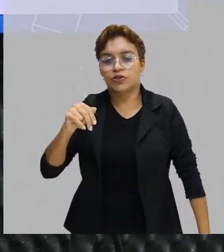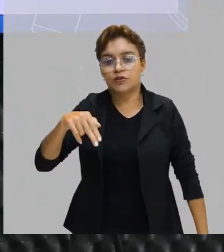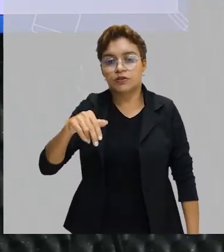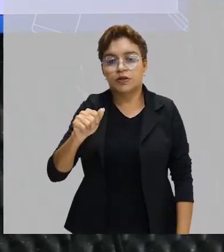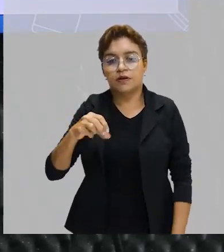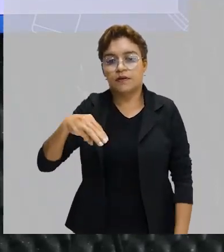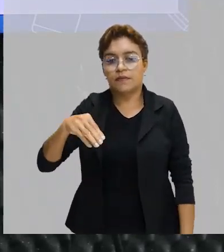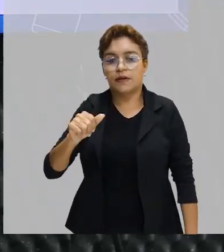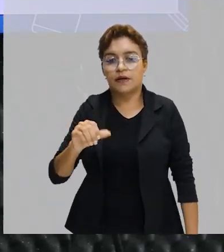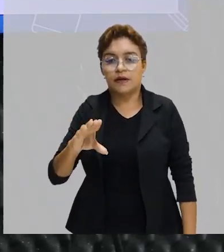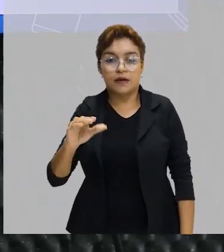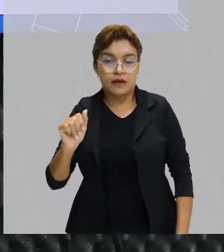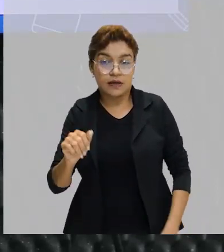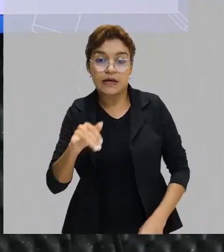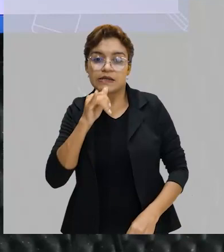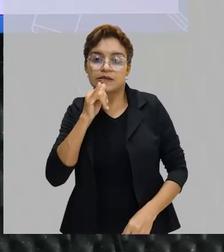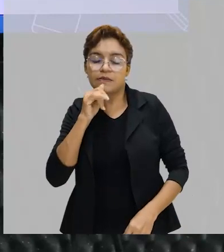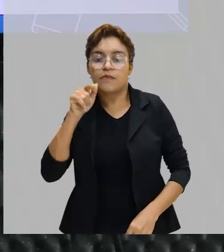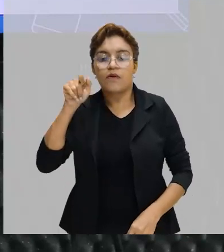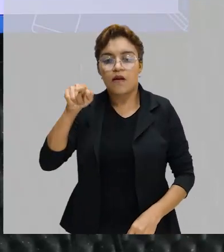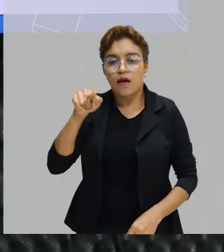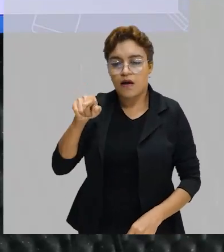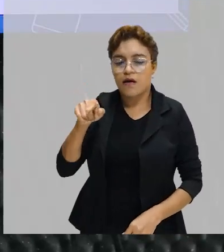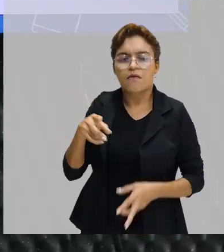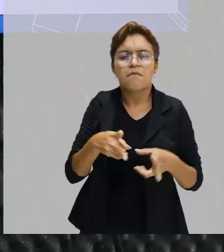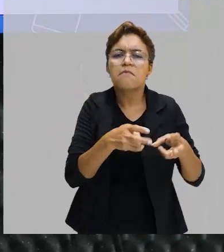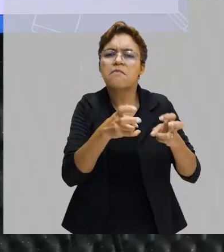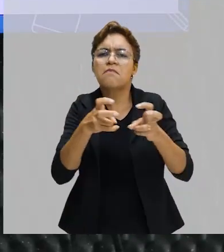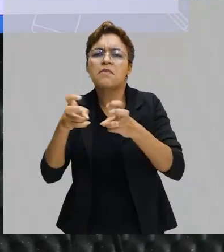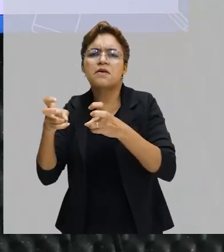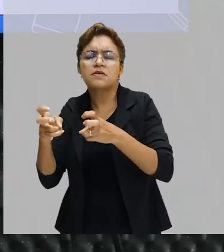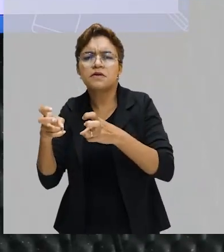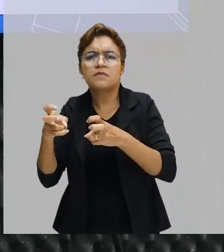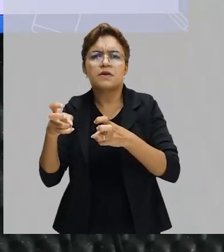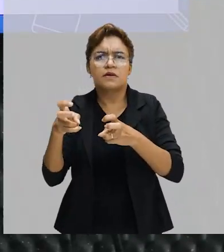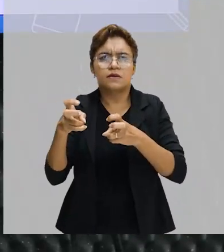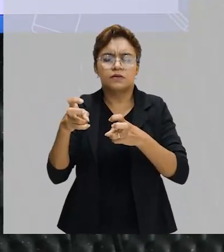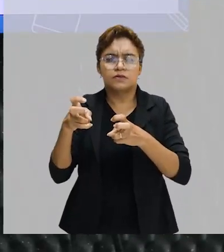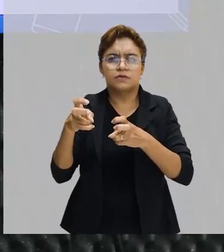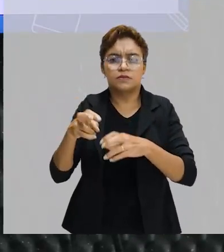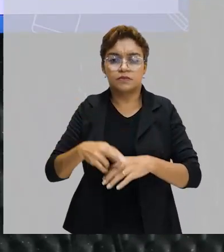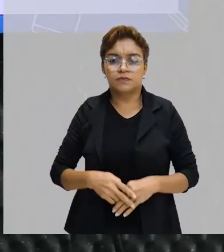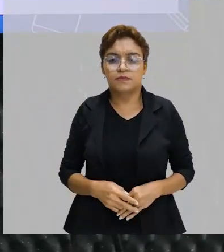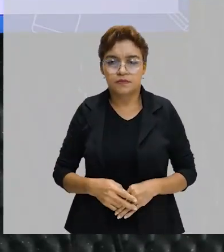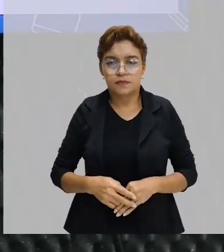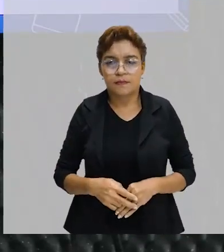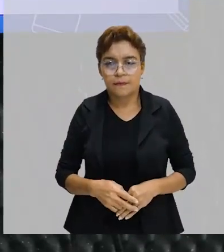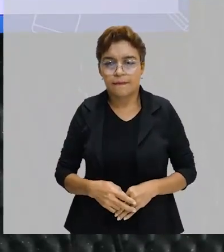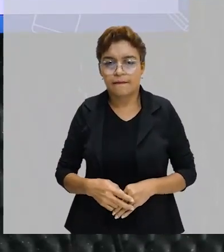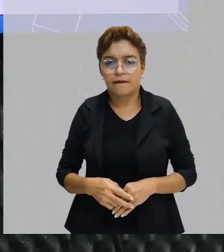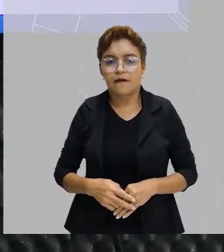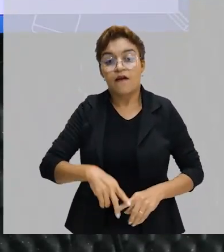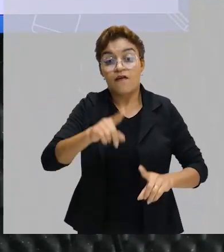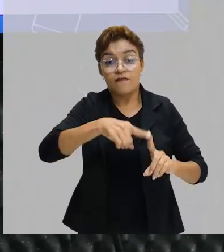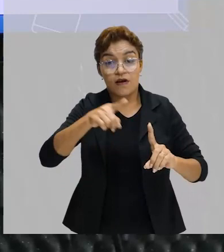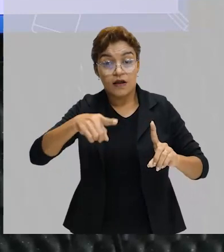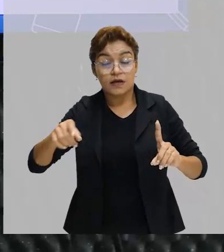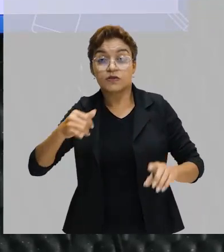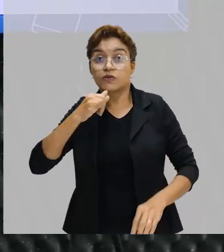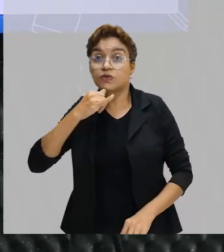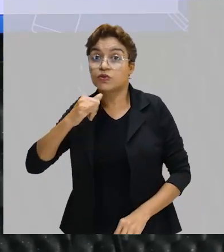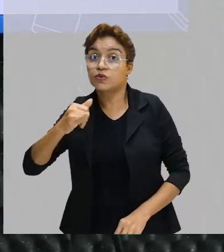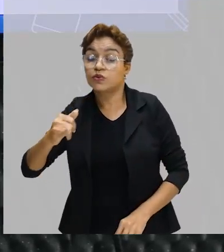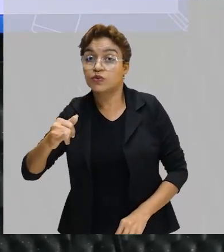raias do espectro descontínuo, né, aquela divisão dos gases, às variações de energia